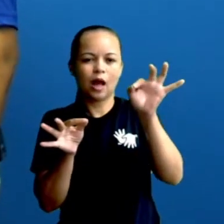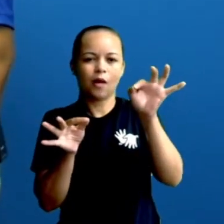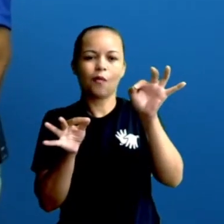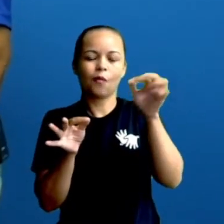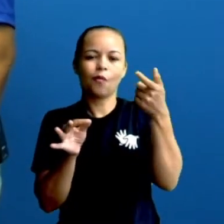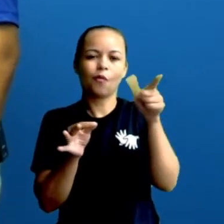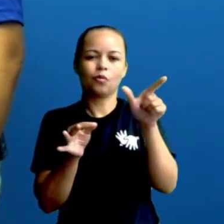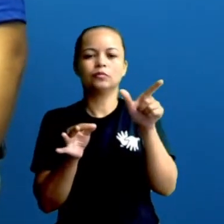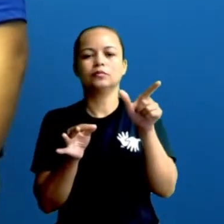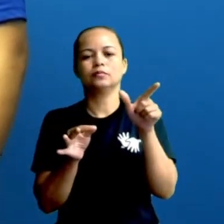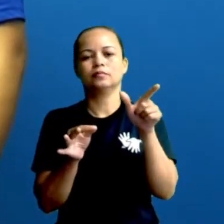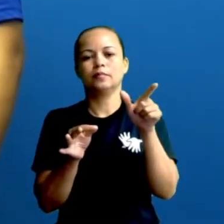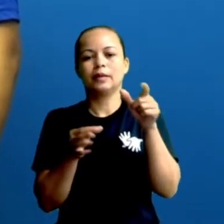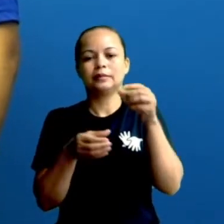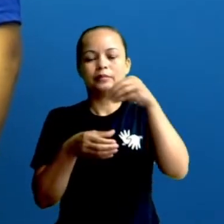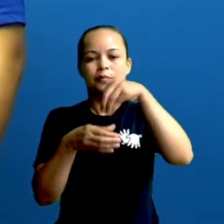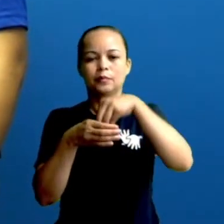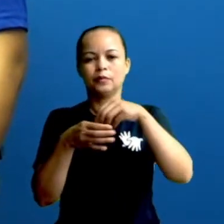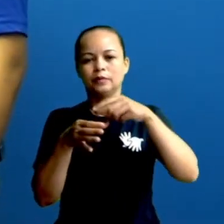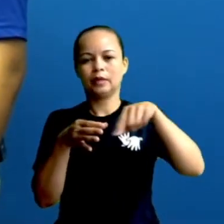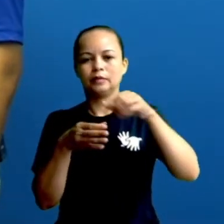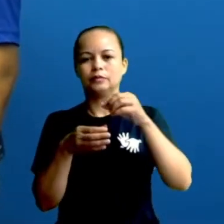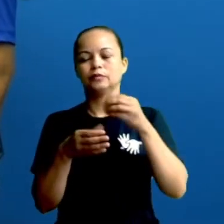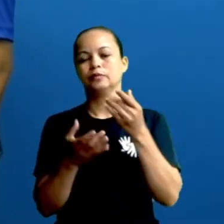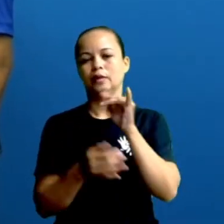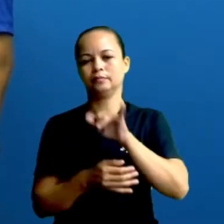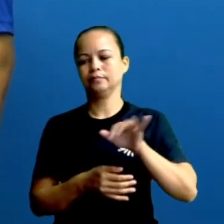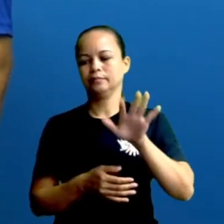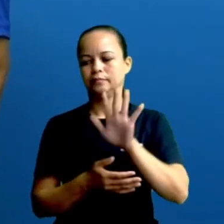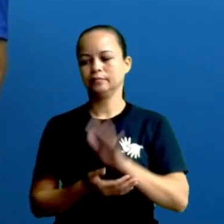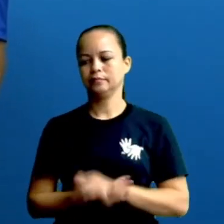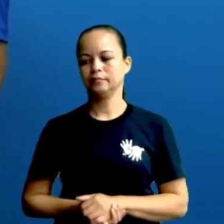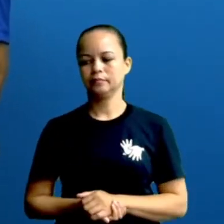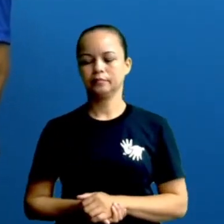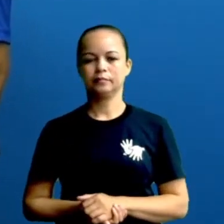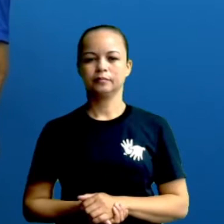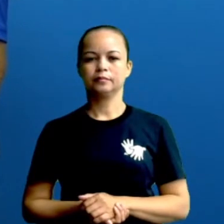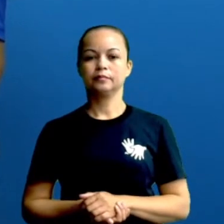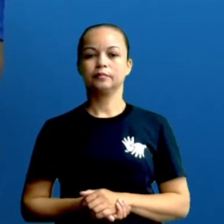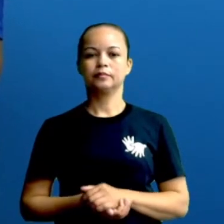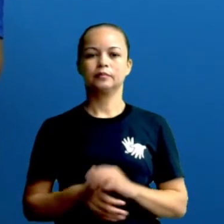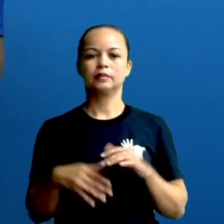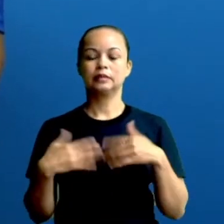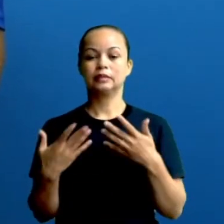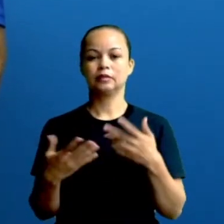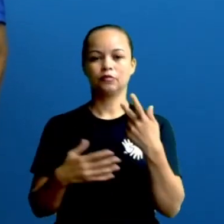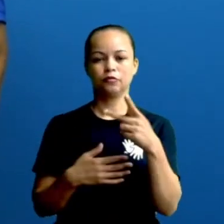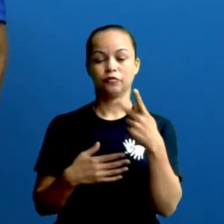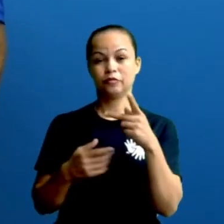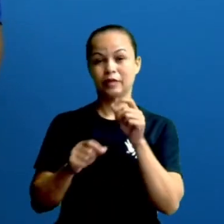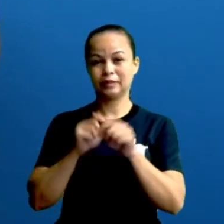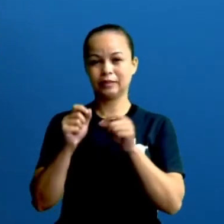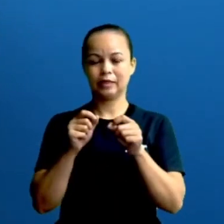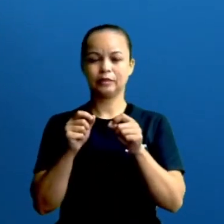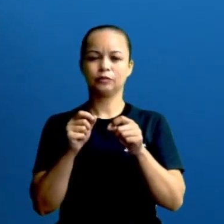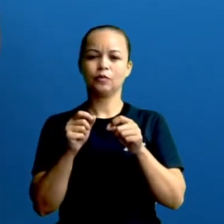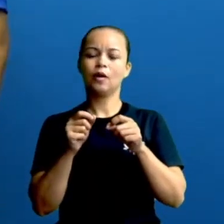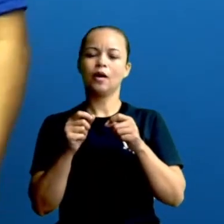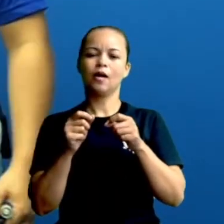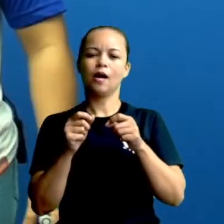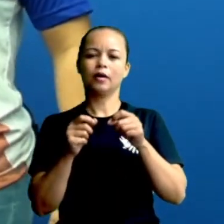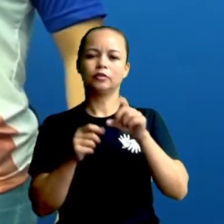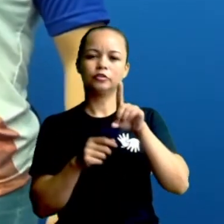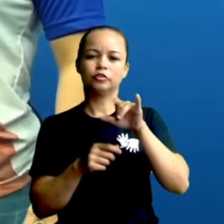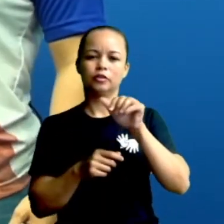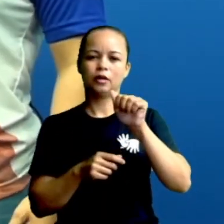passando por dentro da figura, tá? Então, aqui, ó, fazendo as diagonais, eu formo